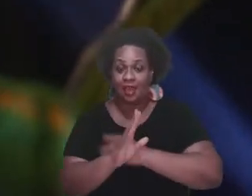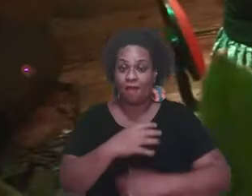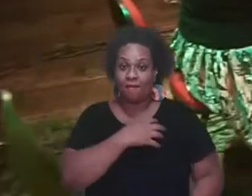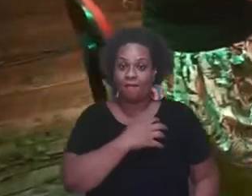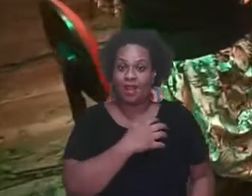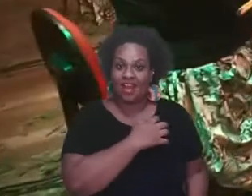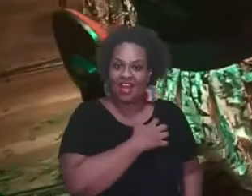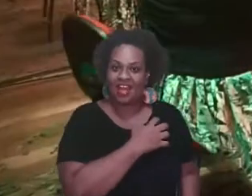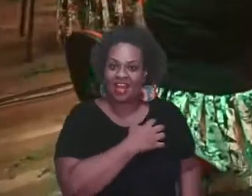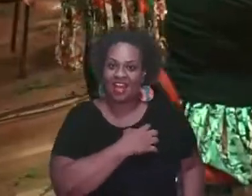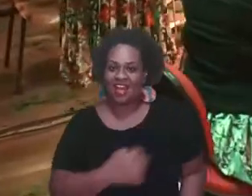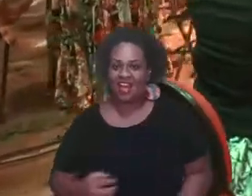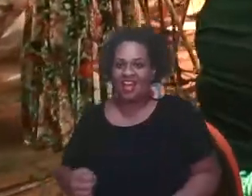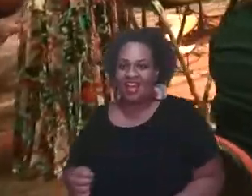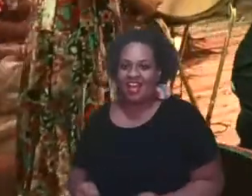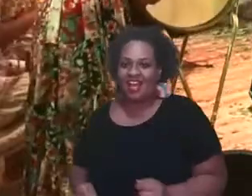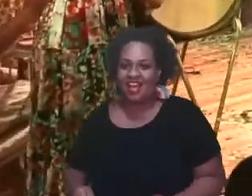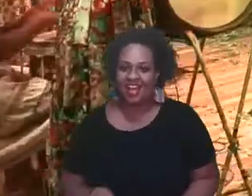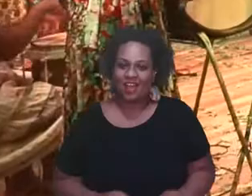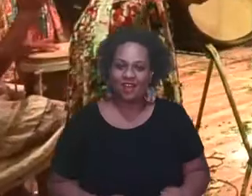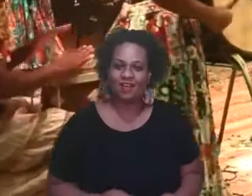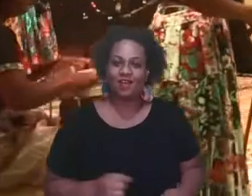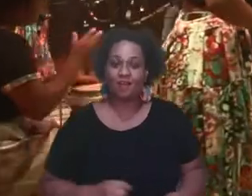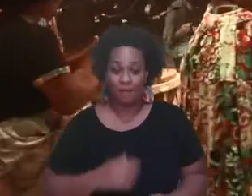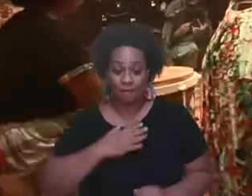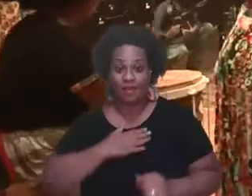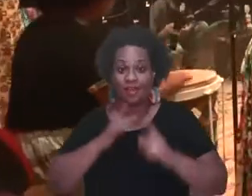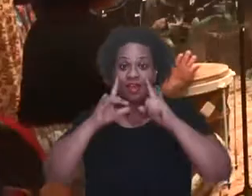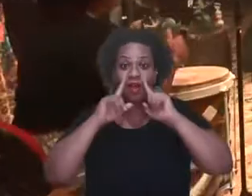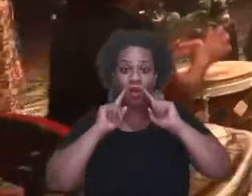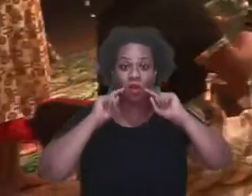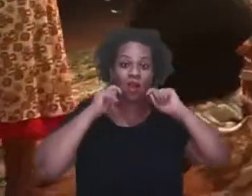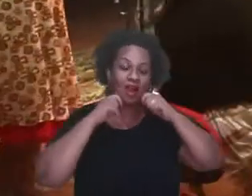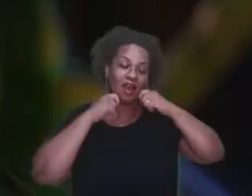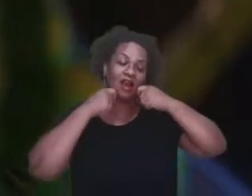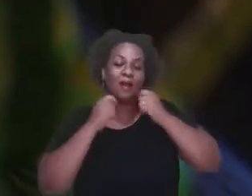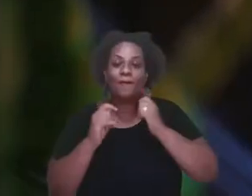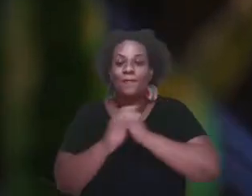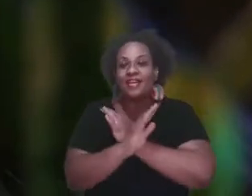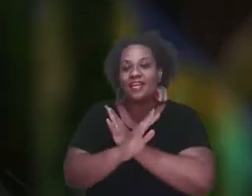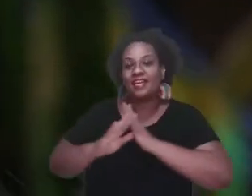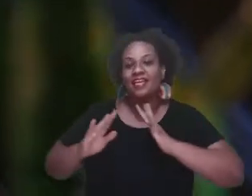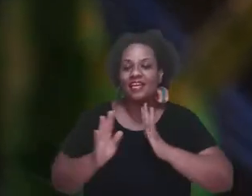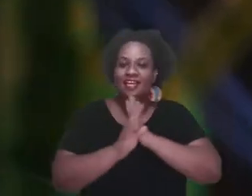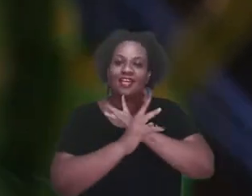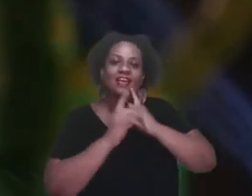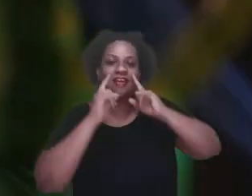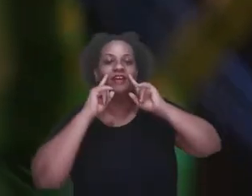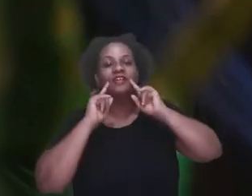Anna Alagoana minha Lagoa e Alagoana